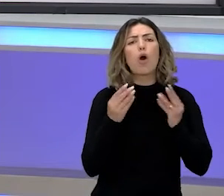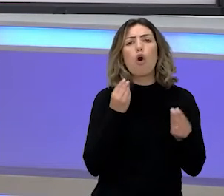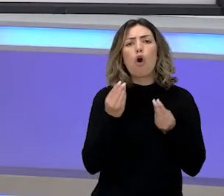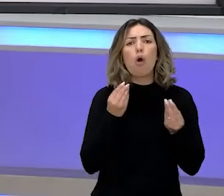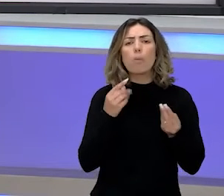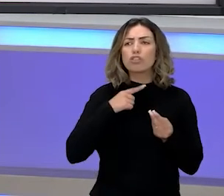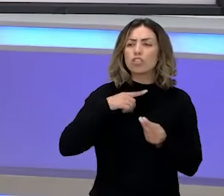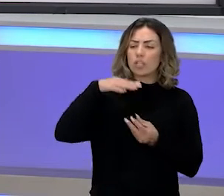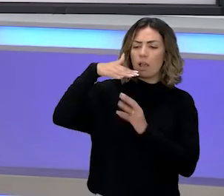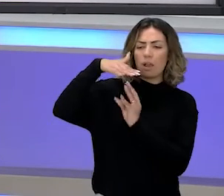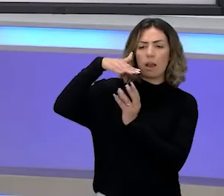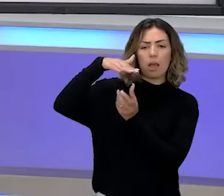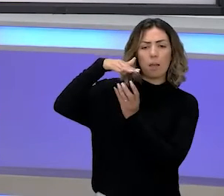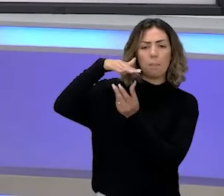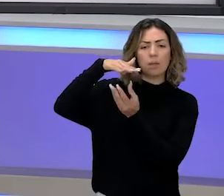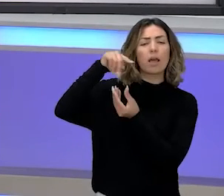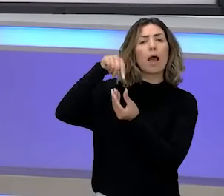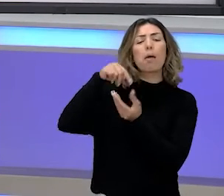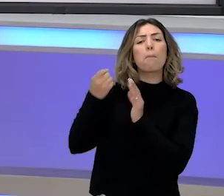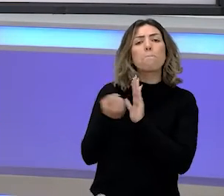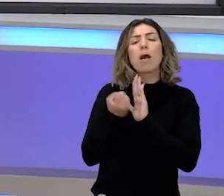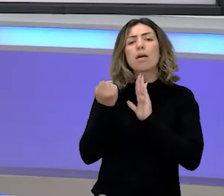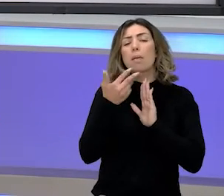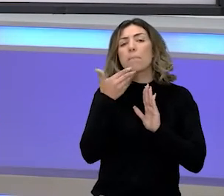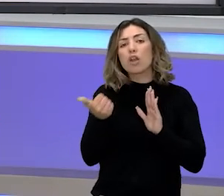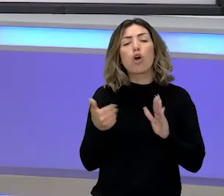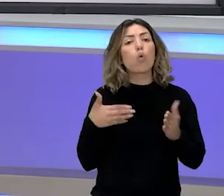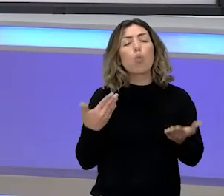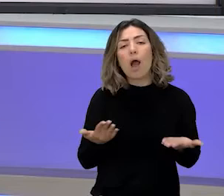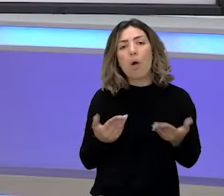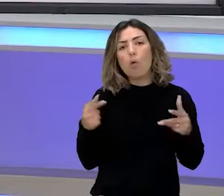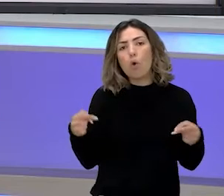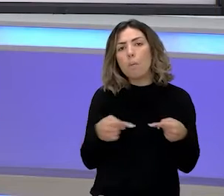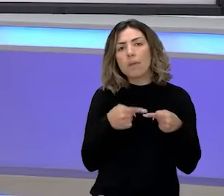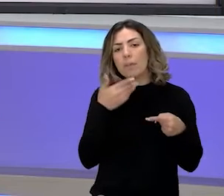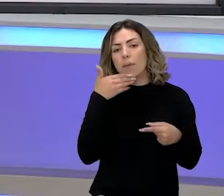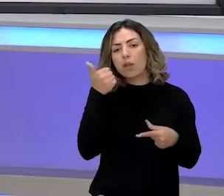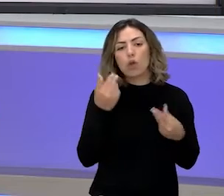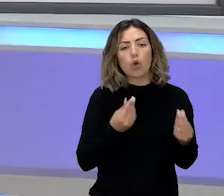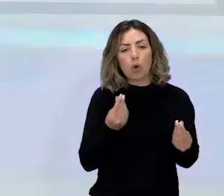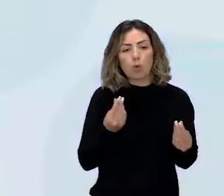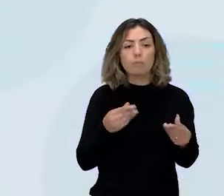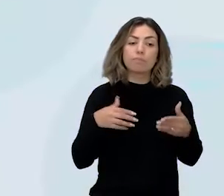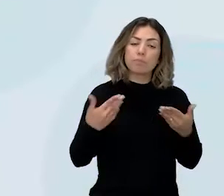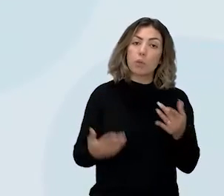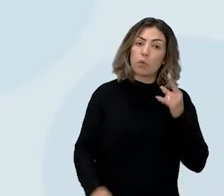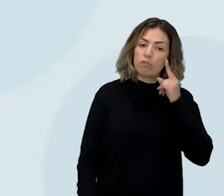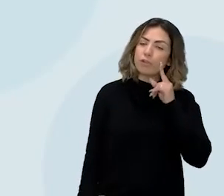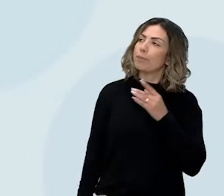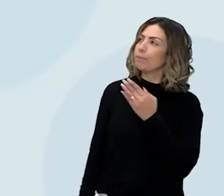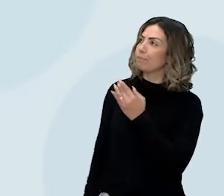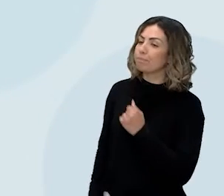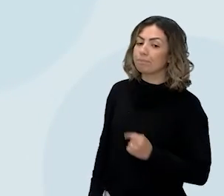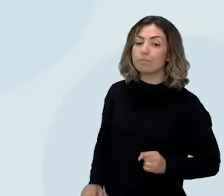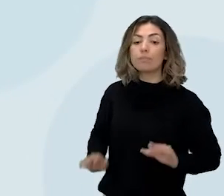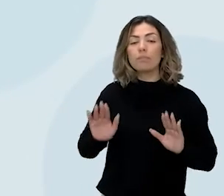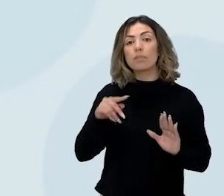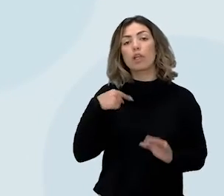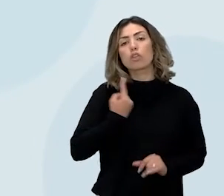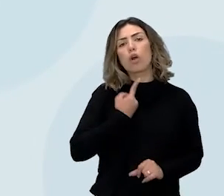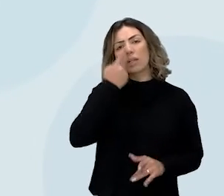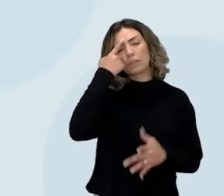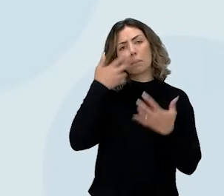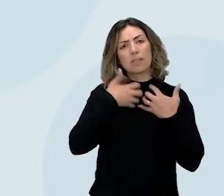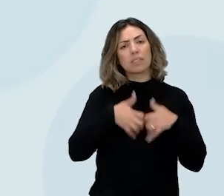aí, fazer opções melhores aí para o uso dessas lâmpadas, tá bom? Voltando aí na tela, então, já que a gente está pensando aqui